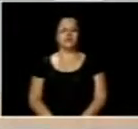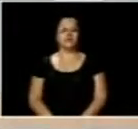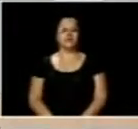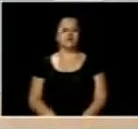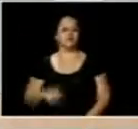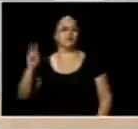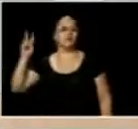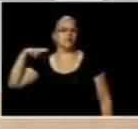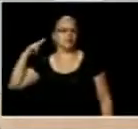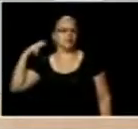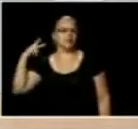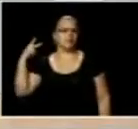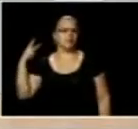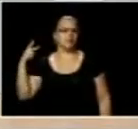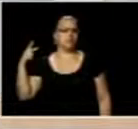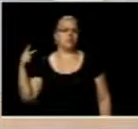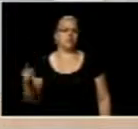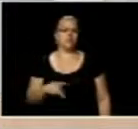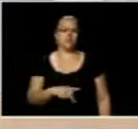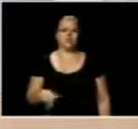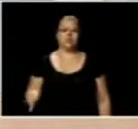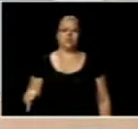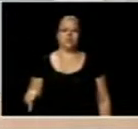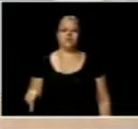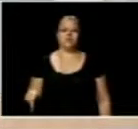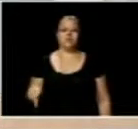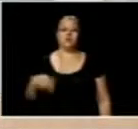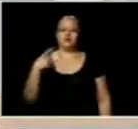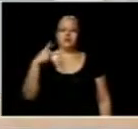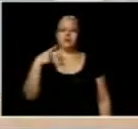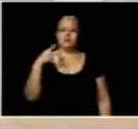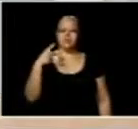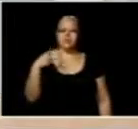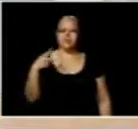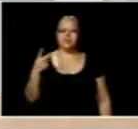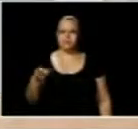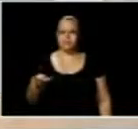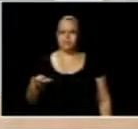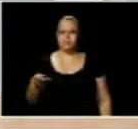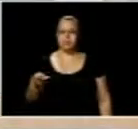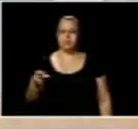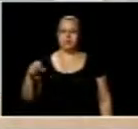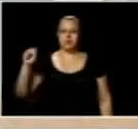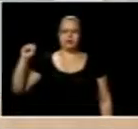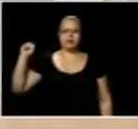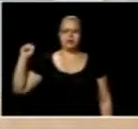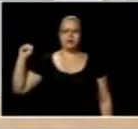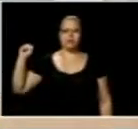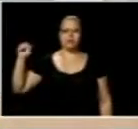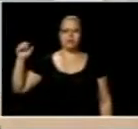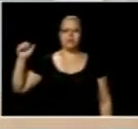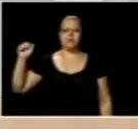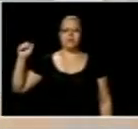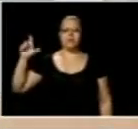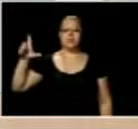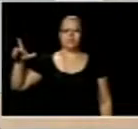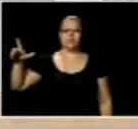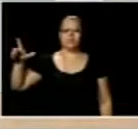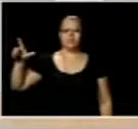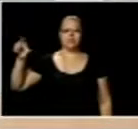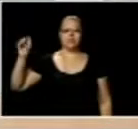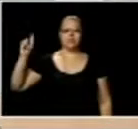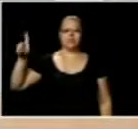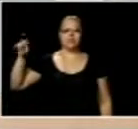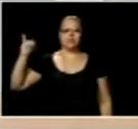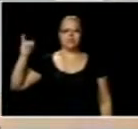José Saldi, Saldi, sabe o que você está fazendo? O que a sua consciência está limpa. Infelizmente,